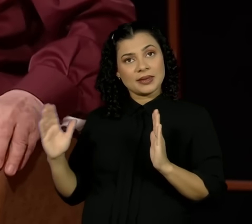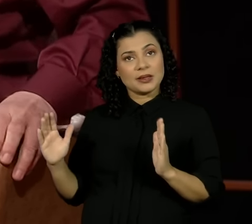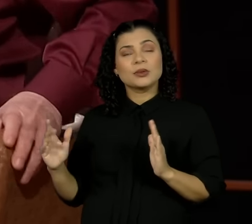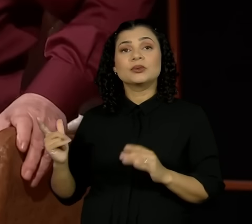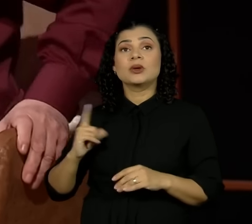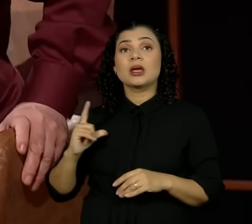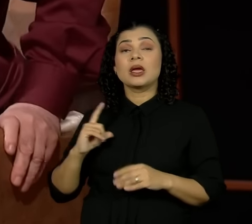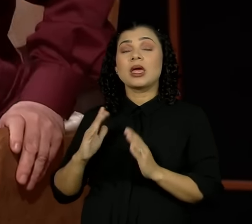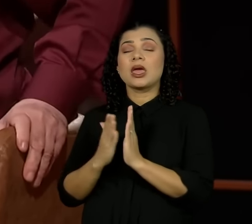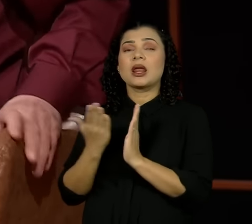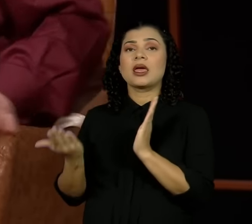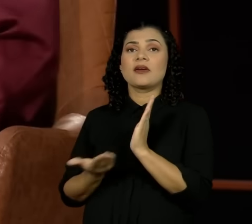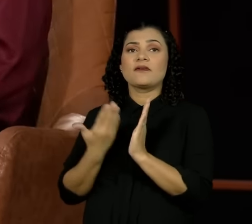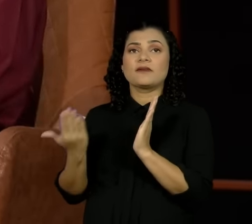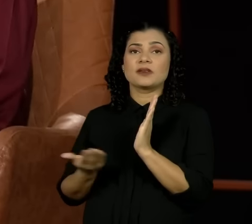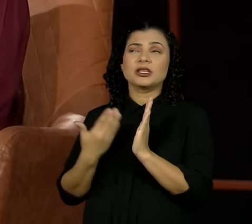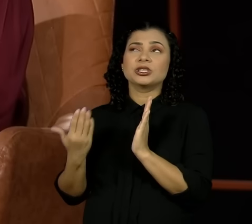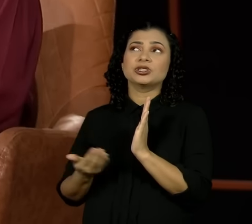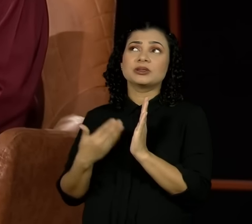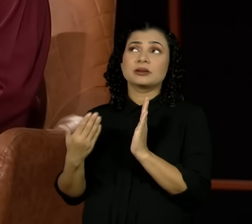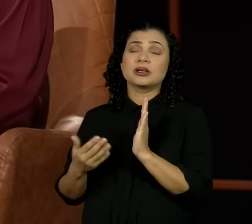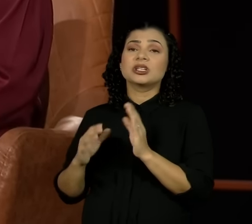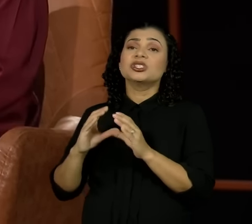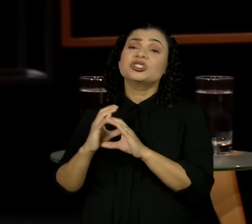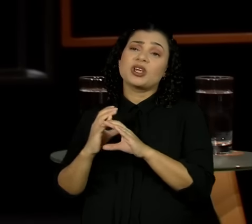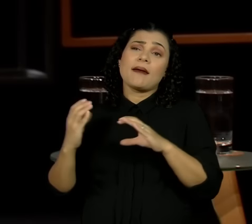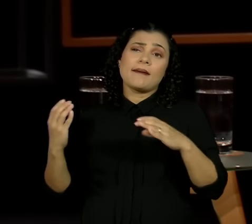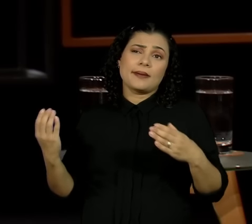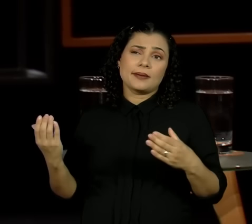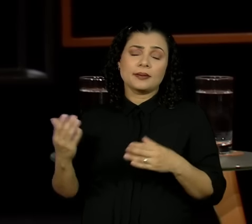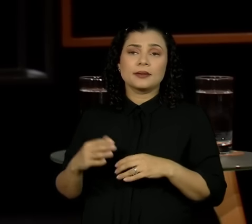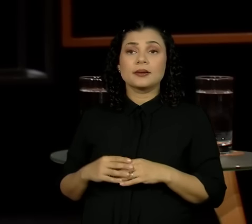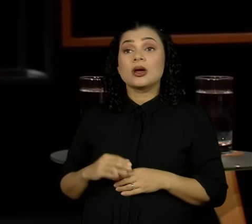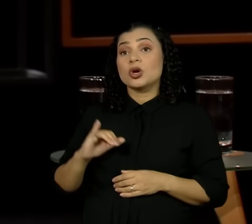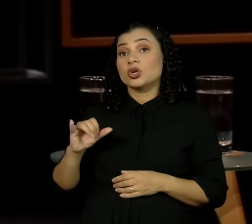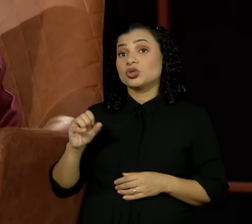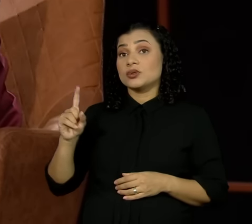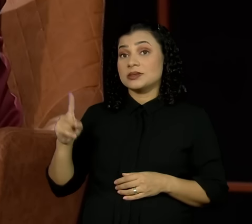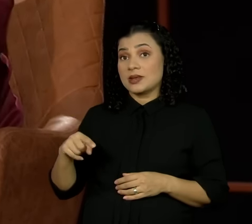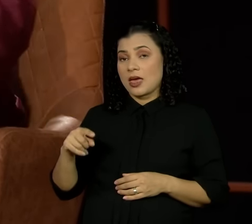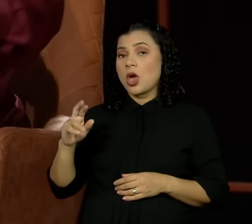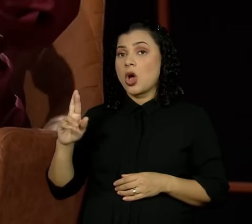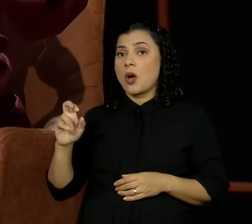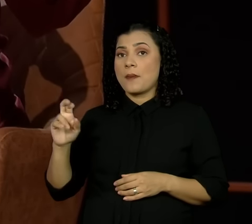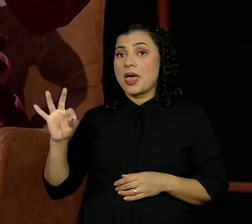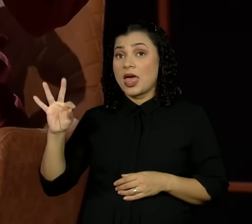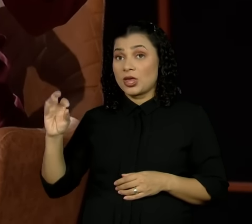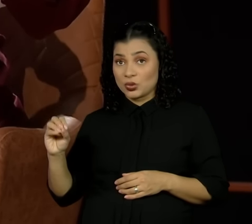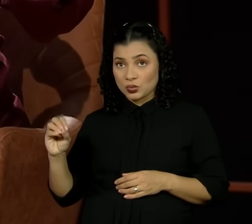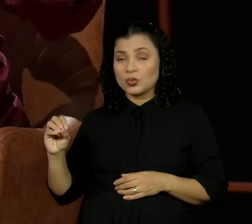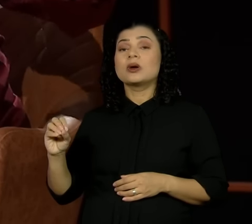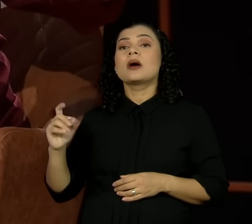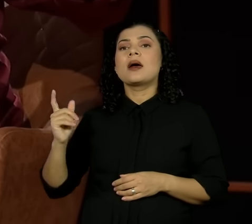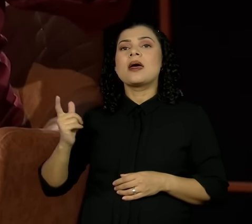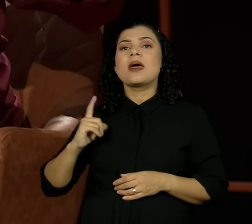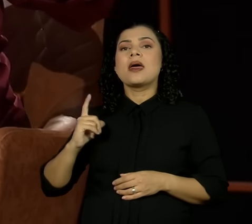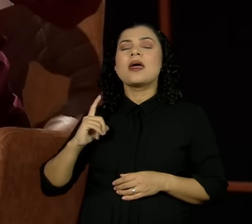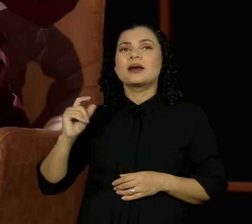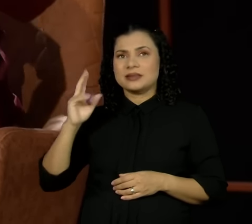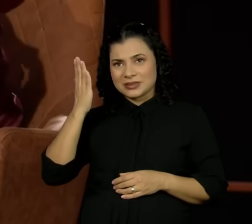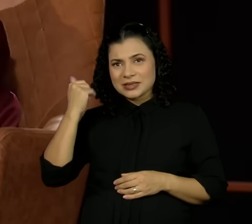numas revistas de engenharia. Aí José Roberto Melim, que é o nome daquele túnel que você vê